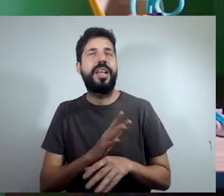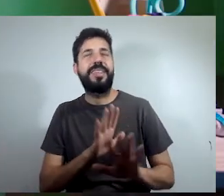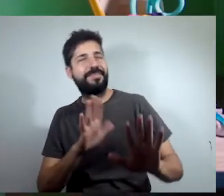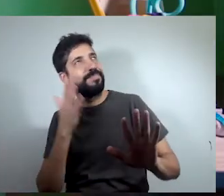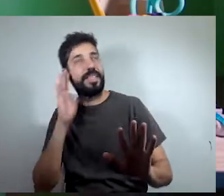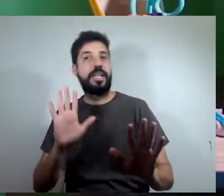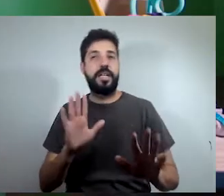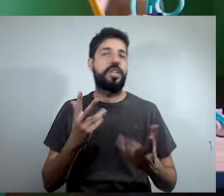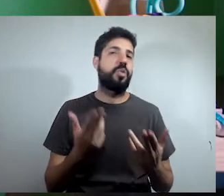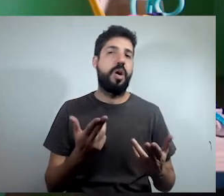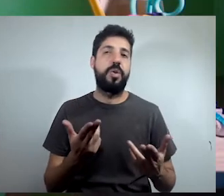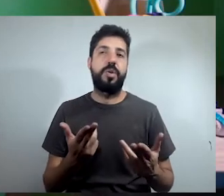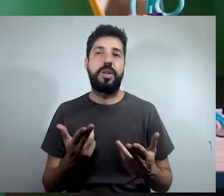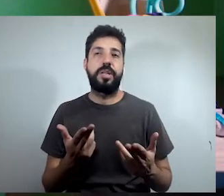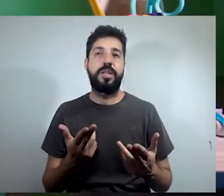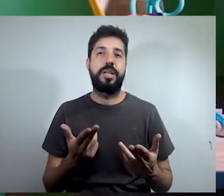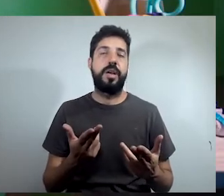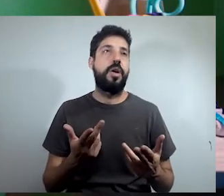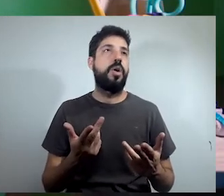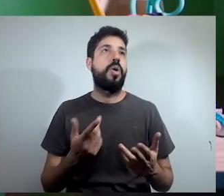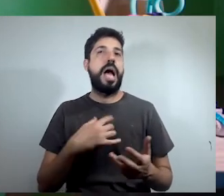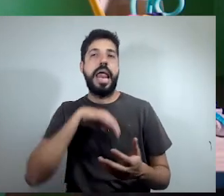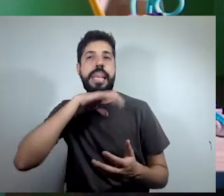É como se fosse assim, pet friendly.